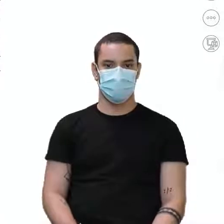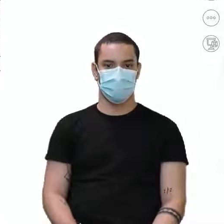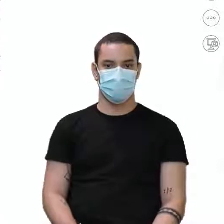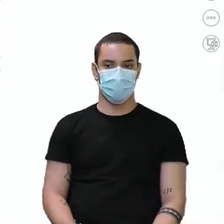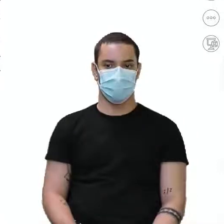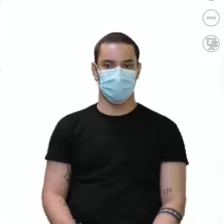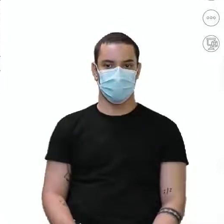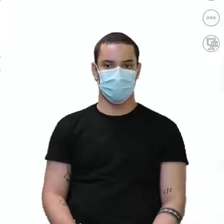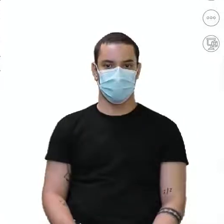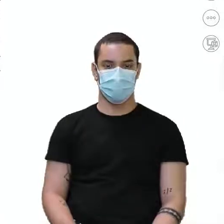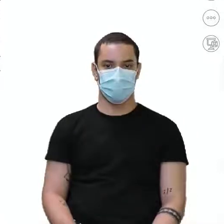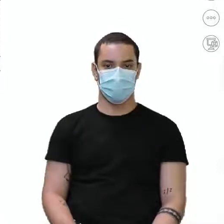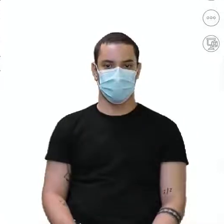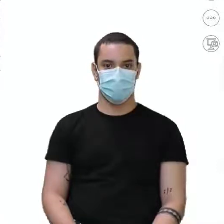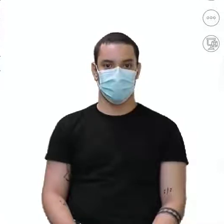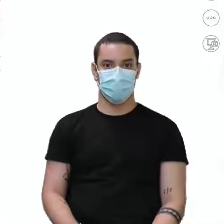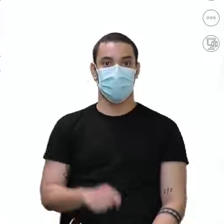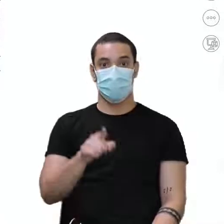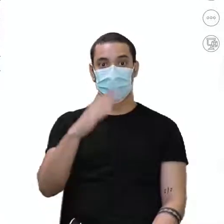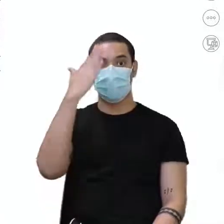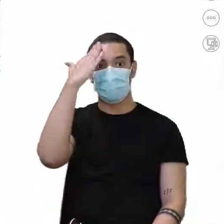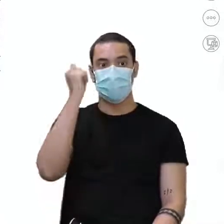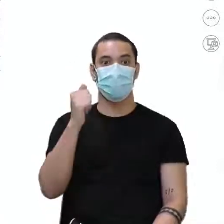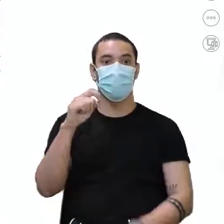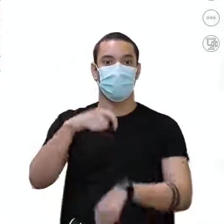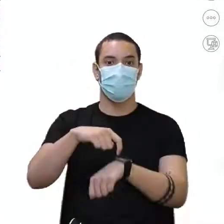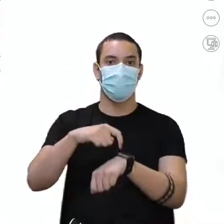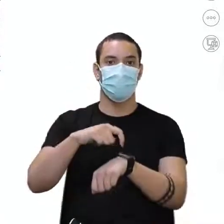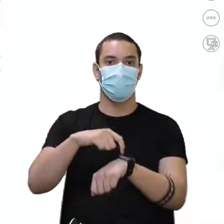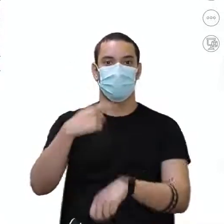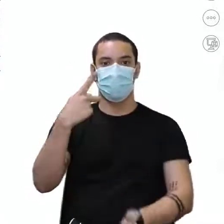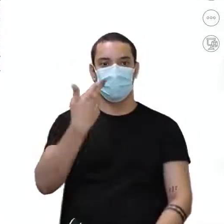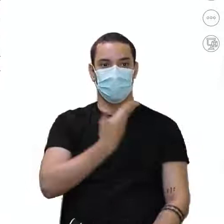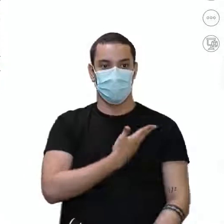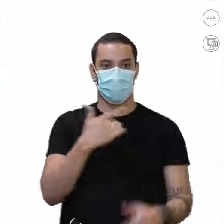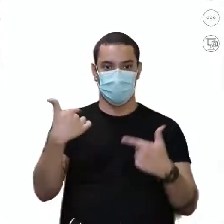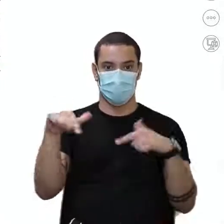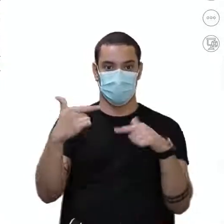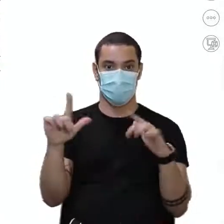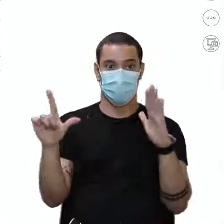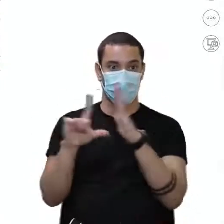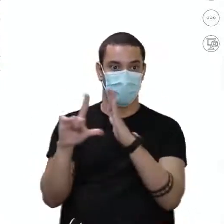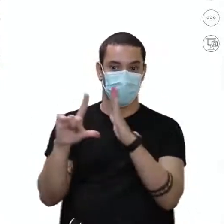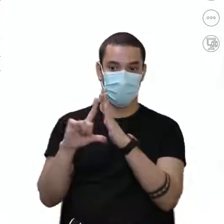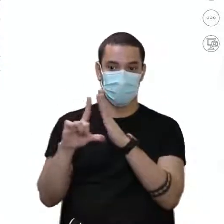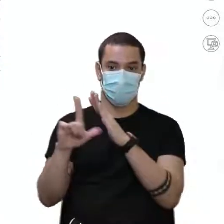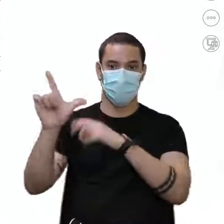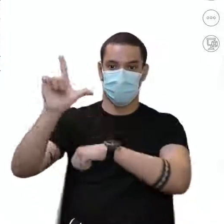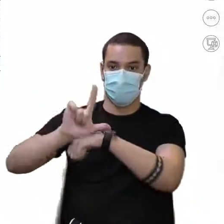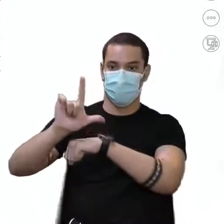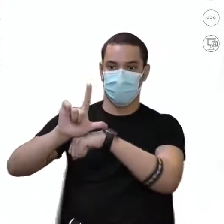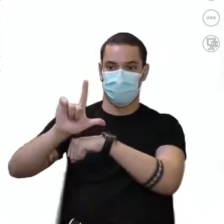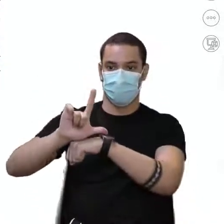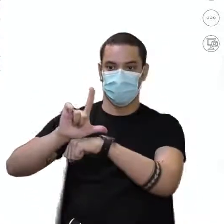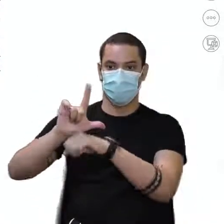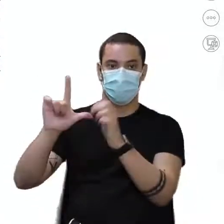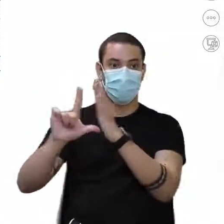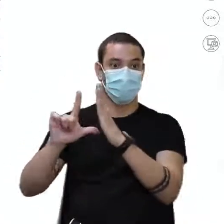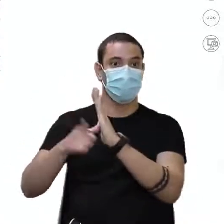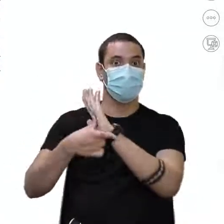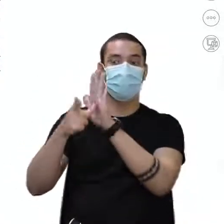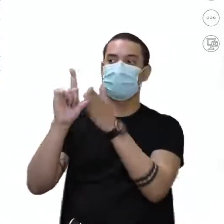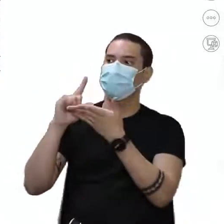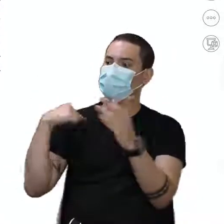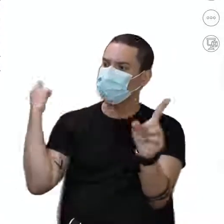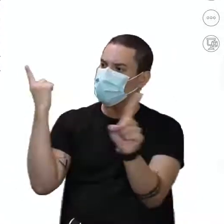want to know how long, você quer saber quanto tempo que essa situação acontece. Que já acontece, sei lá, foi atrás. Antes de você encontrar com o